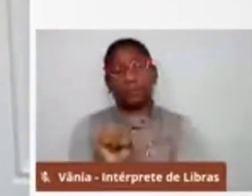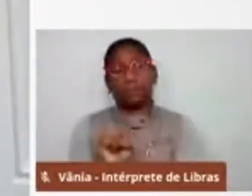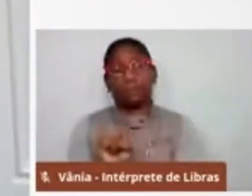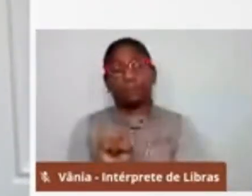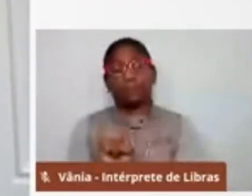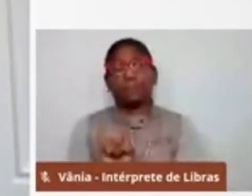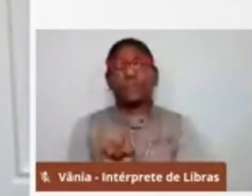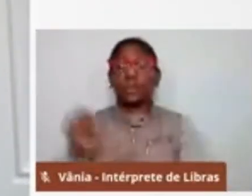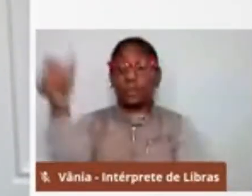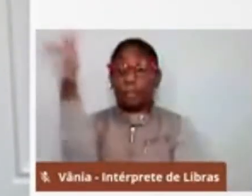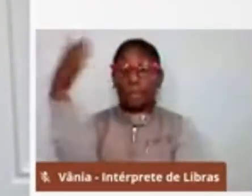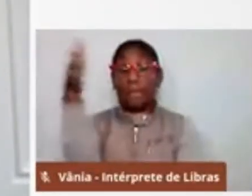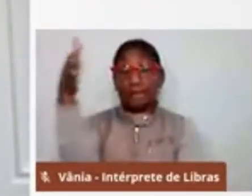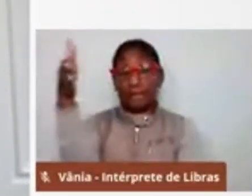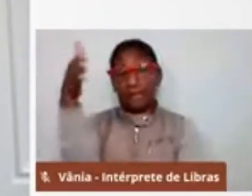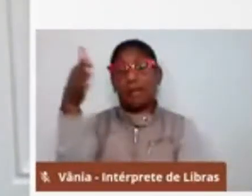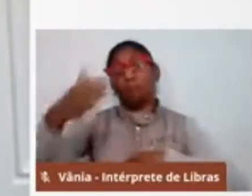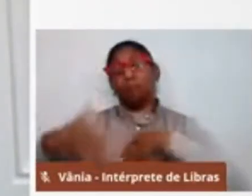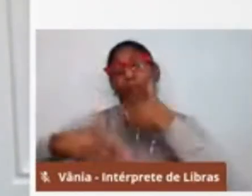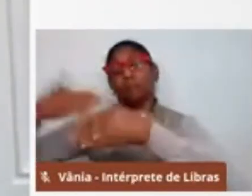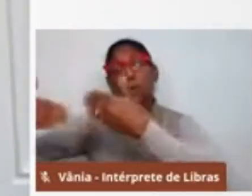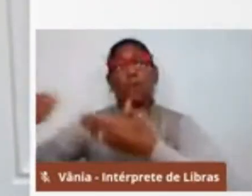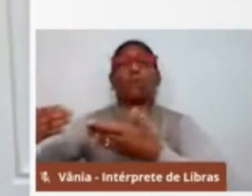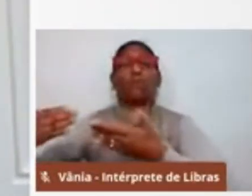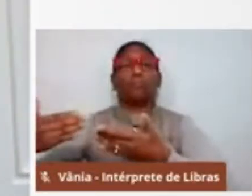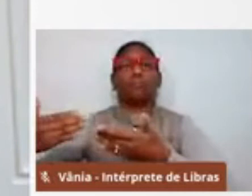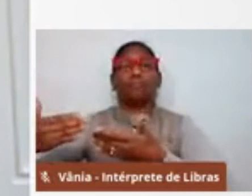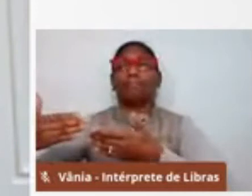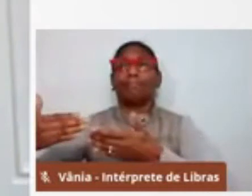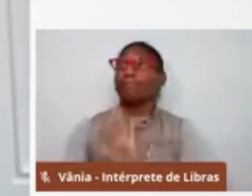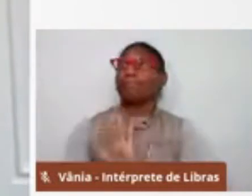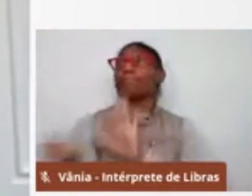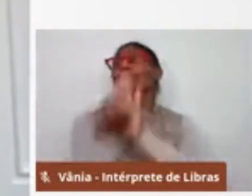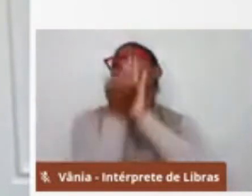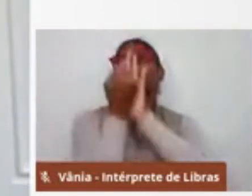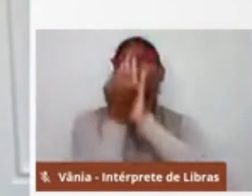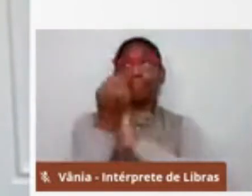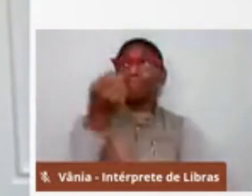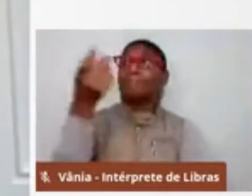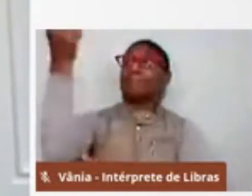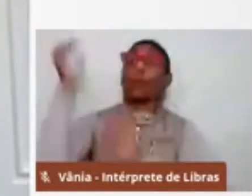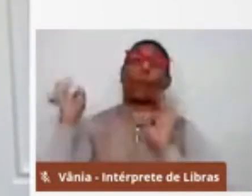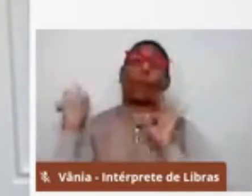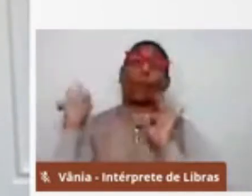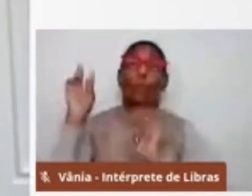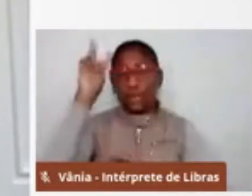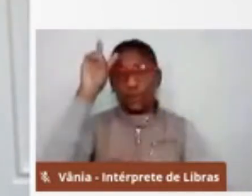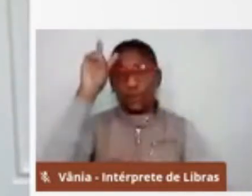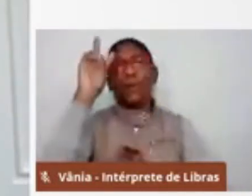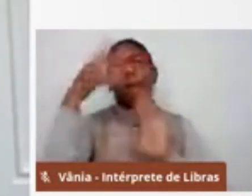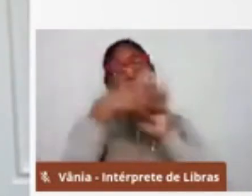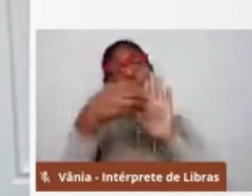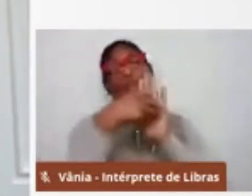das nossas bandeiras ao longo desta série histórica do nosso modelo do